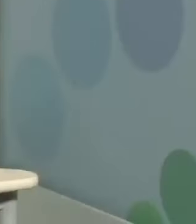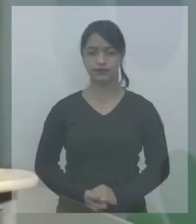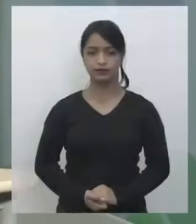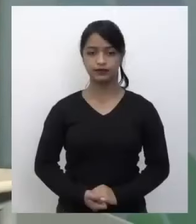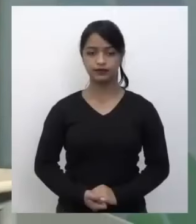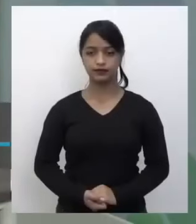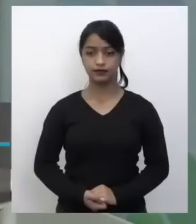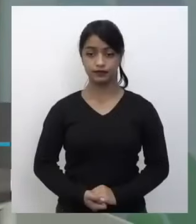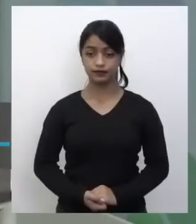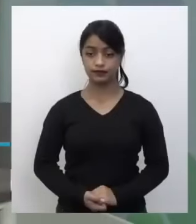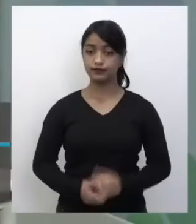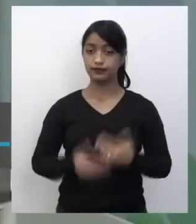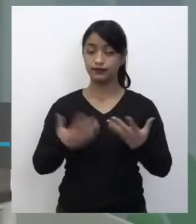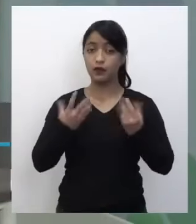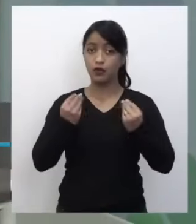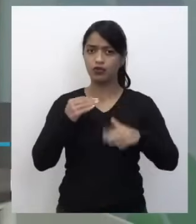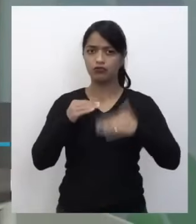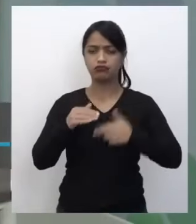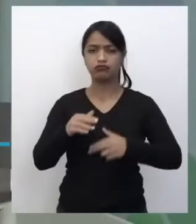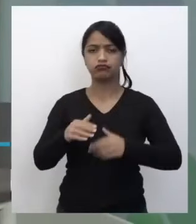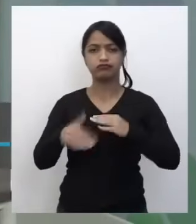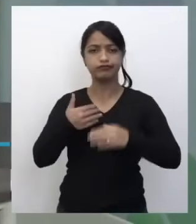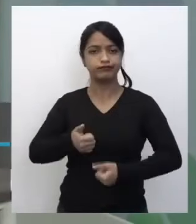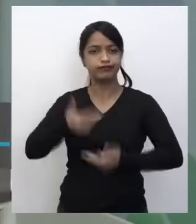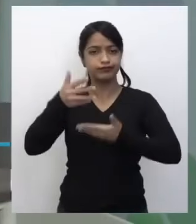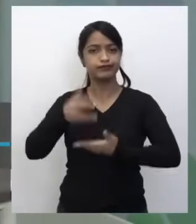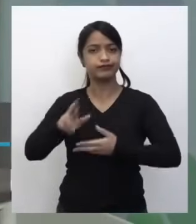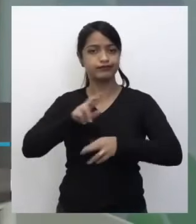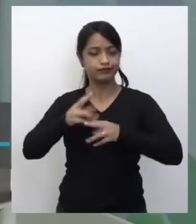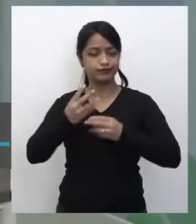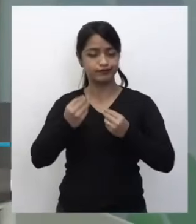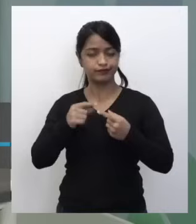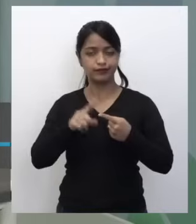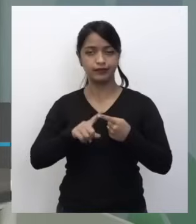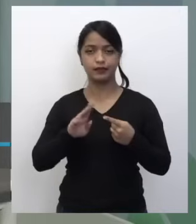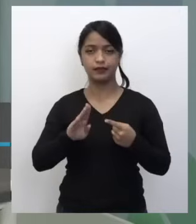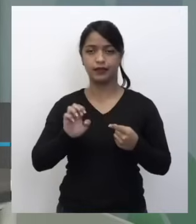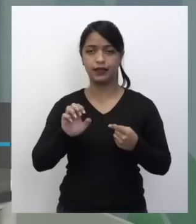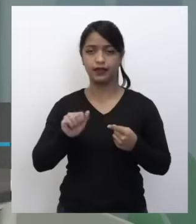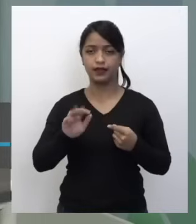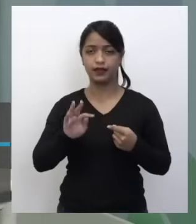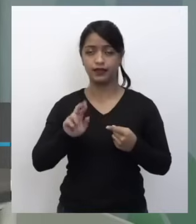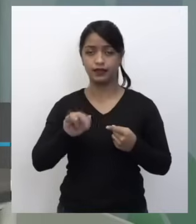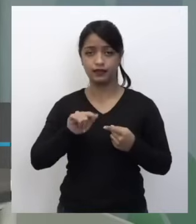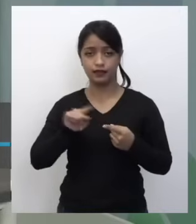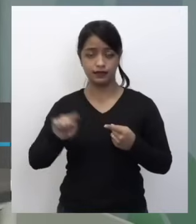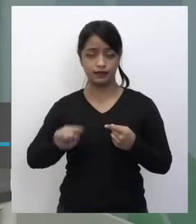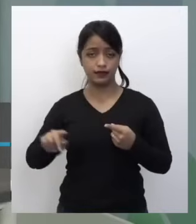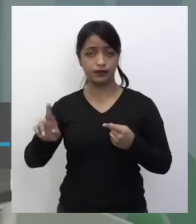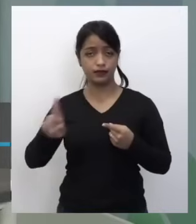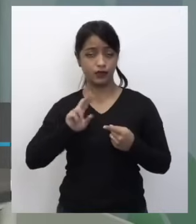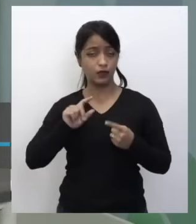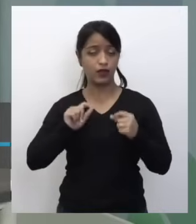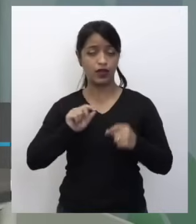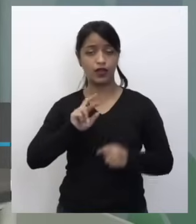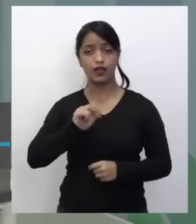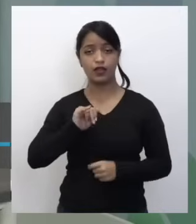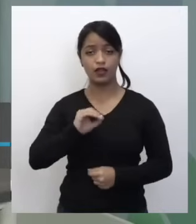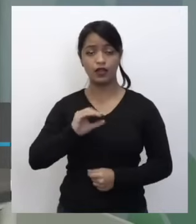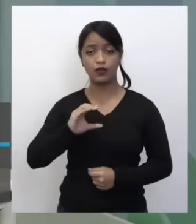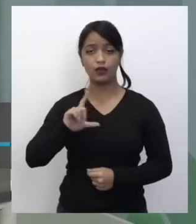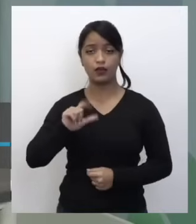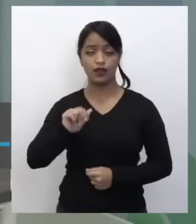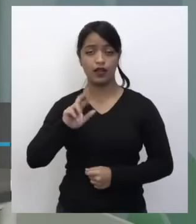A professora Milene, bastante respostas aqui. A Beatriz Rio Claro falou 24 graus. Nós temos aqui o Davi